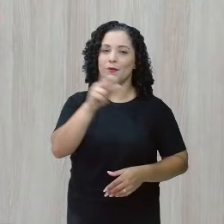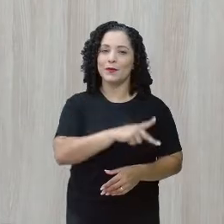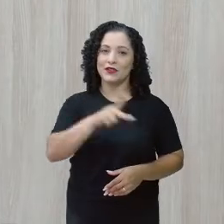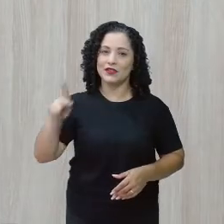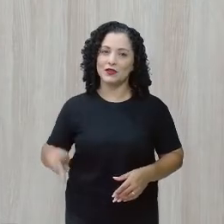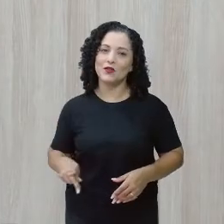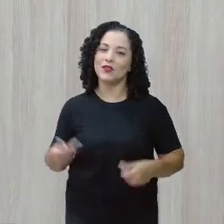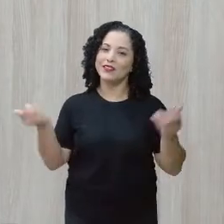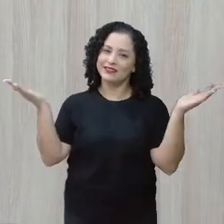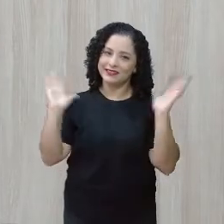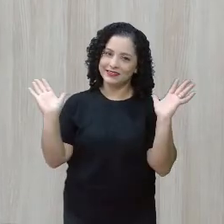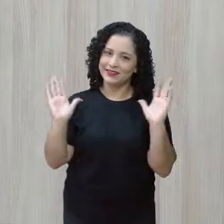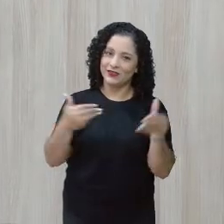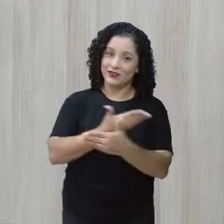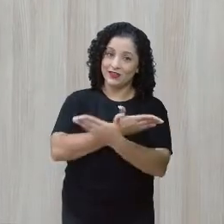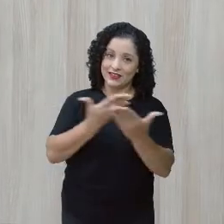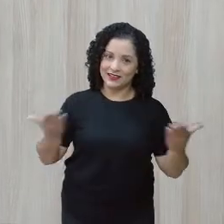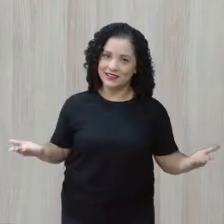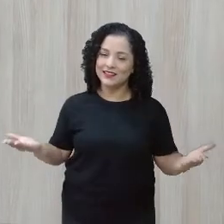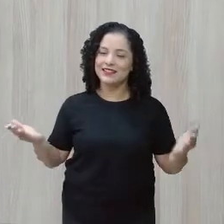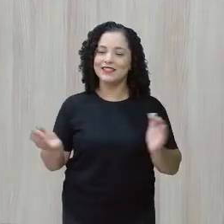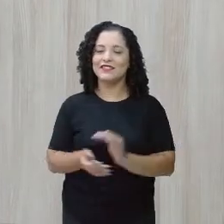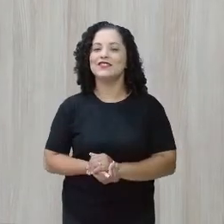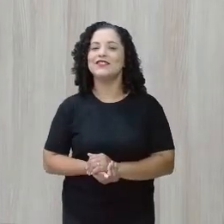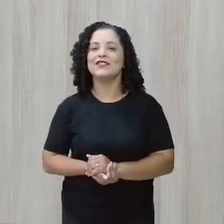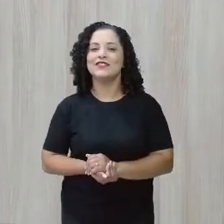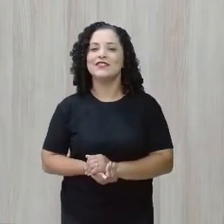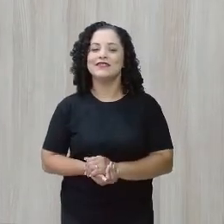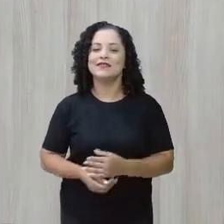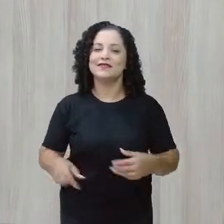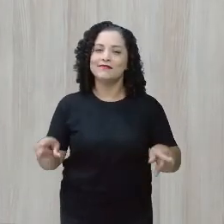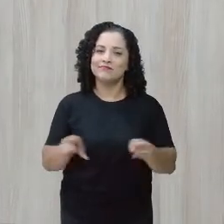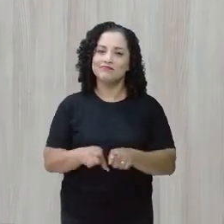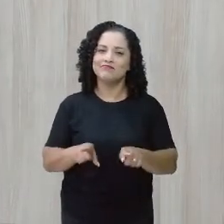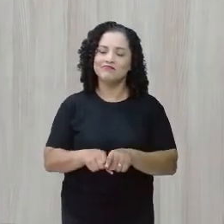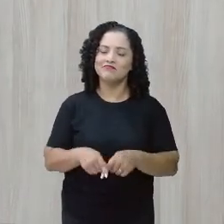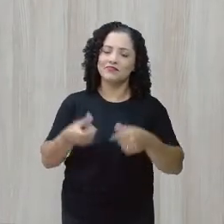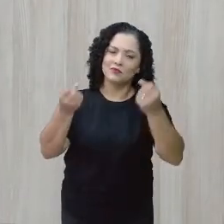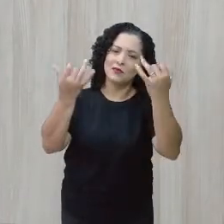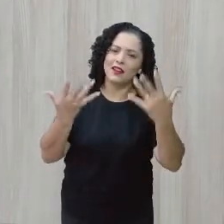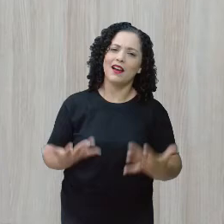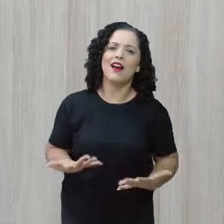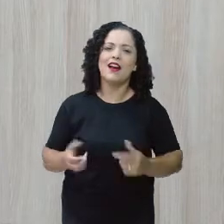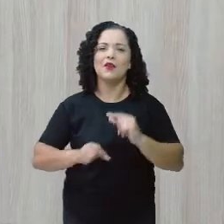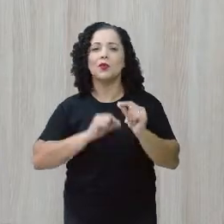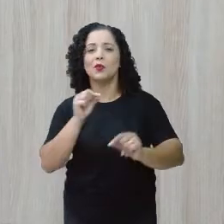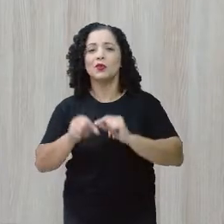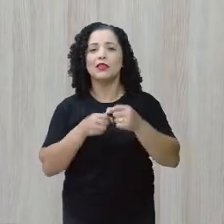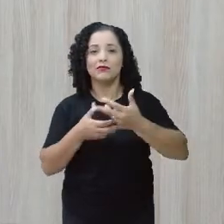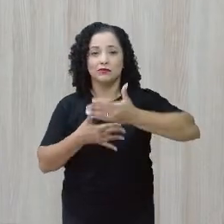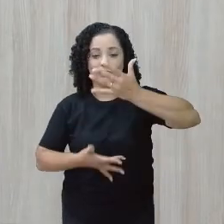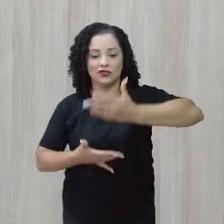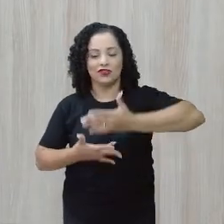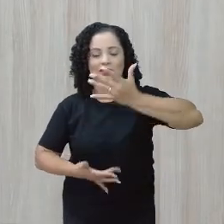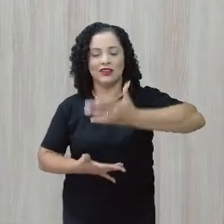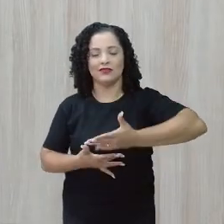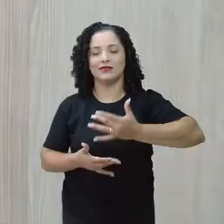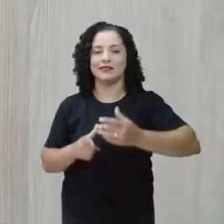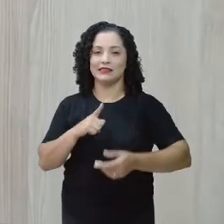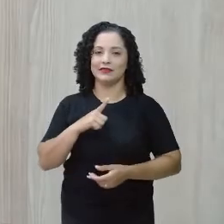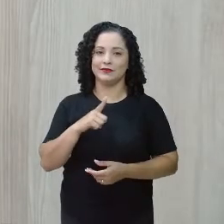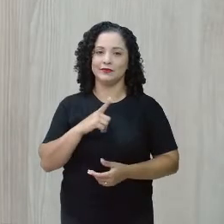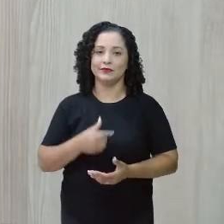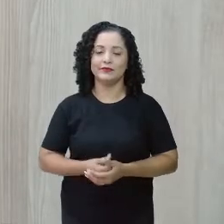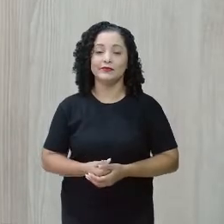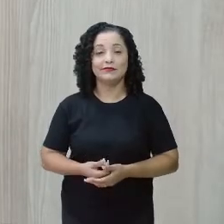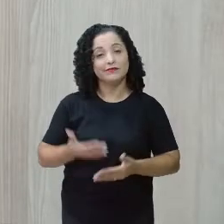se despedir de vocês, né? E para dizer alguma coisa em relação também ainda ao chat. Bem, professora Isabel, estou